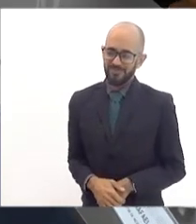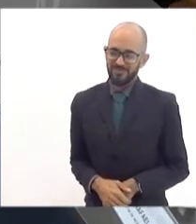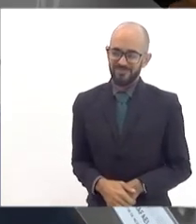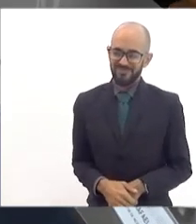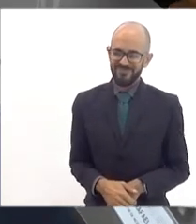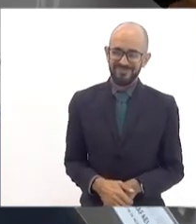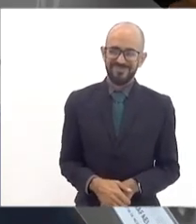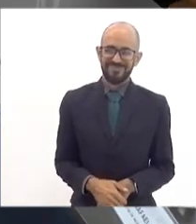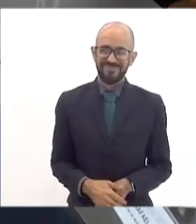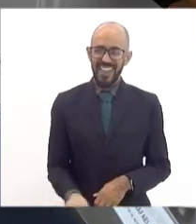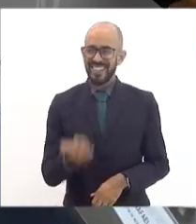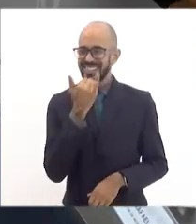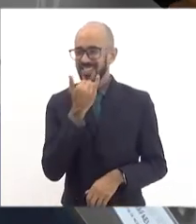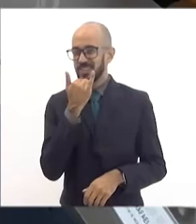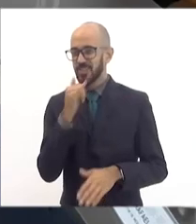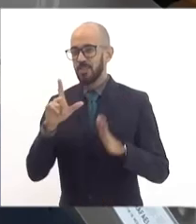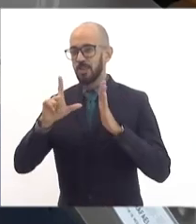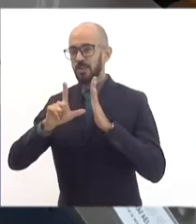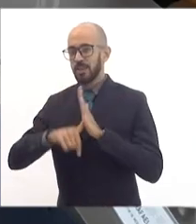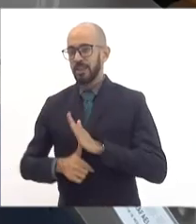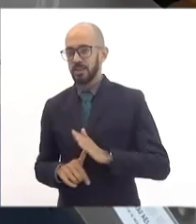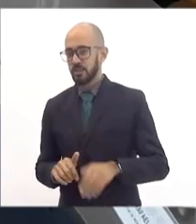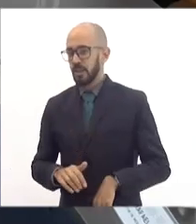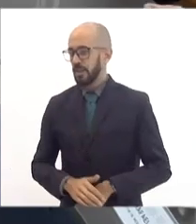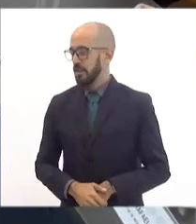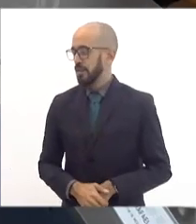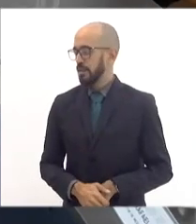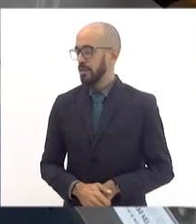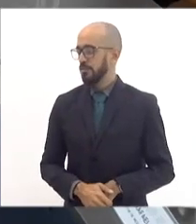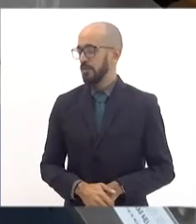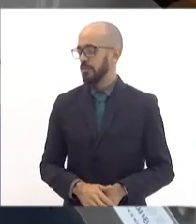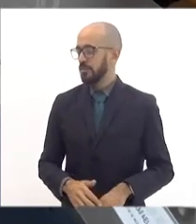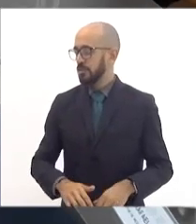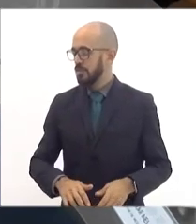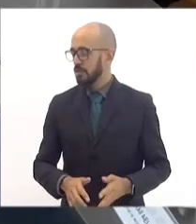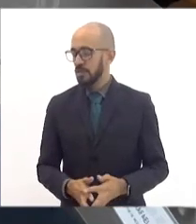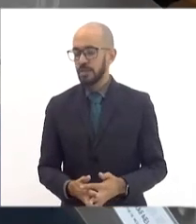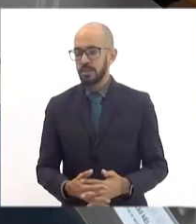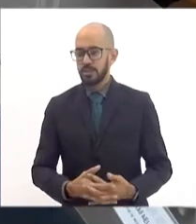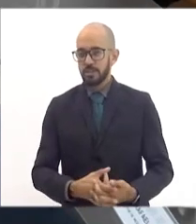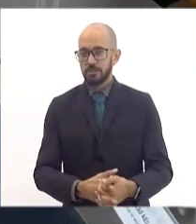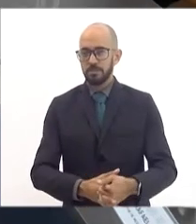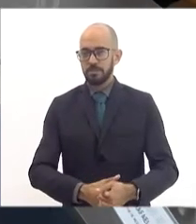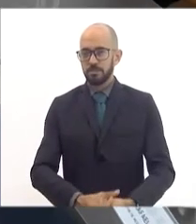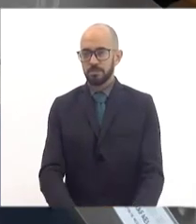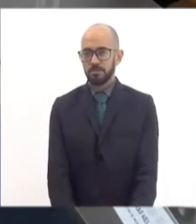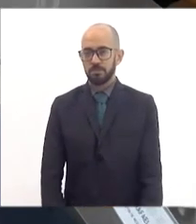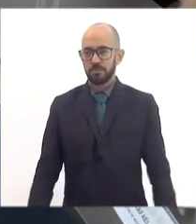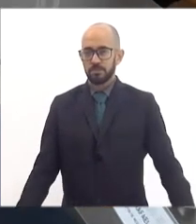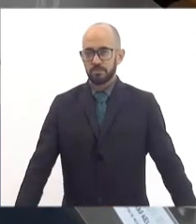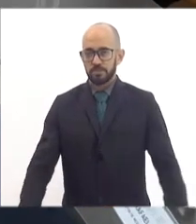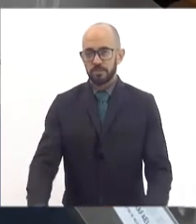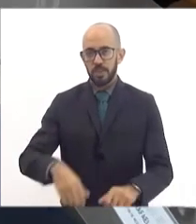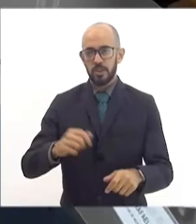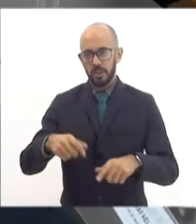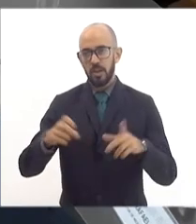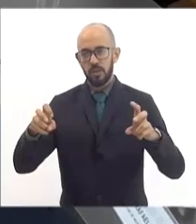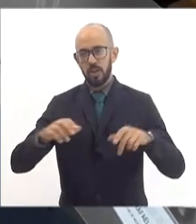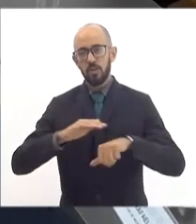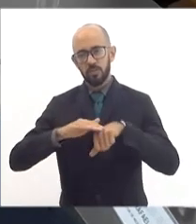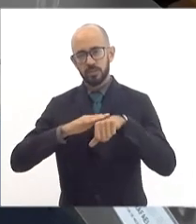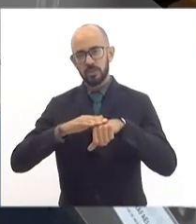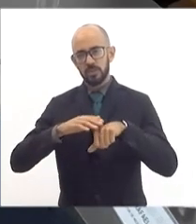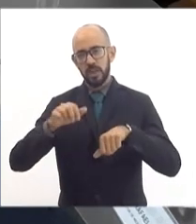Bom, desculpa aí o atraso, estava vendo algumas coisas. A gente vai estar lá com o presidente também amanhã discutindo, inclusive, os fundos soberanos lá em Friburgo,